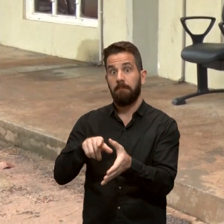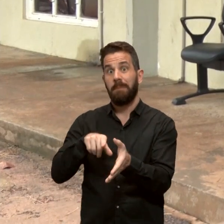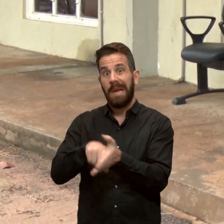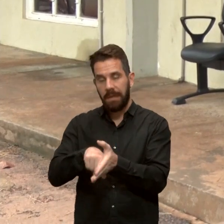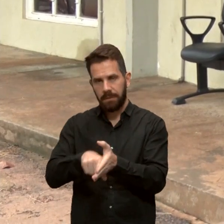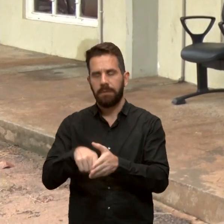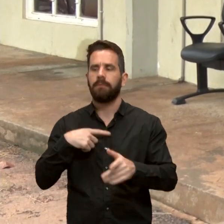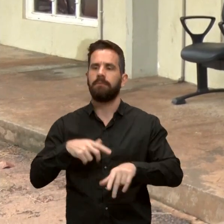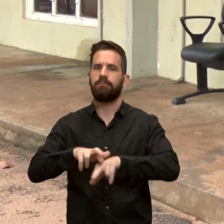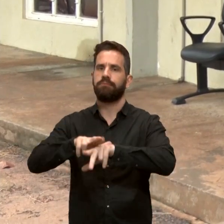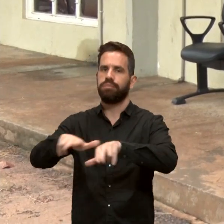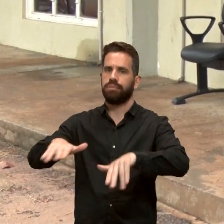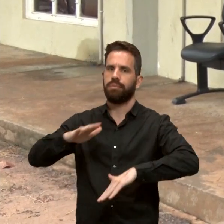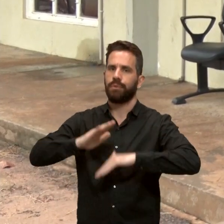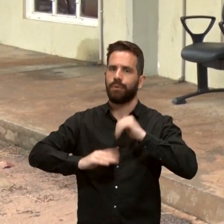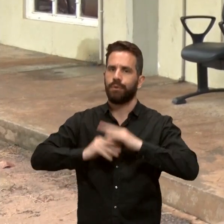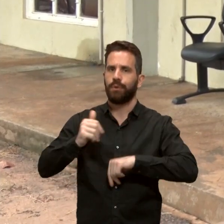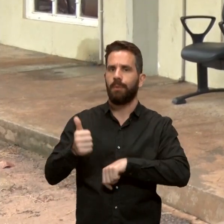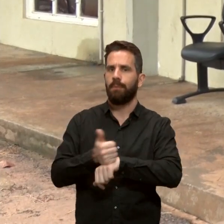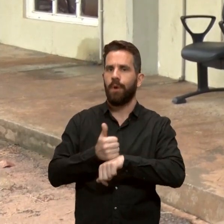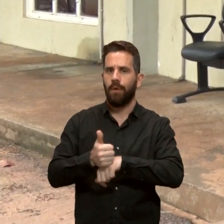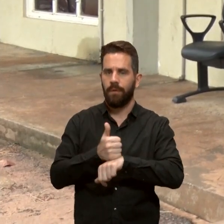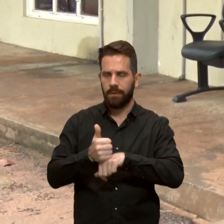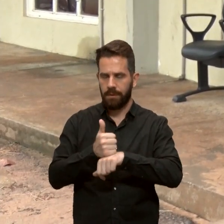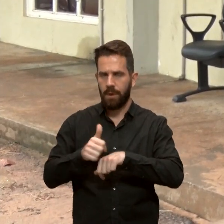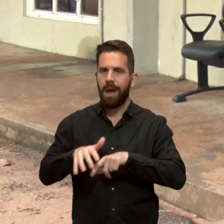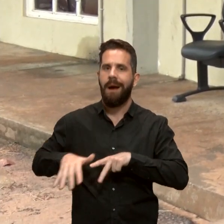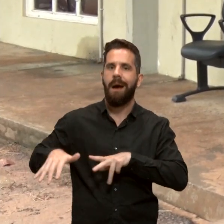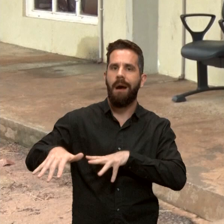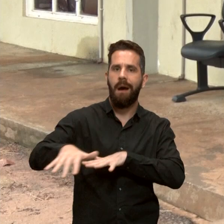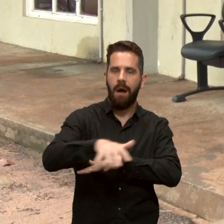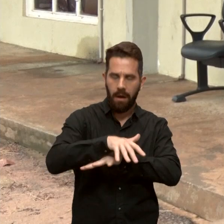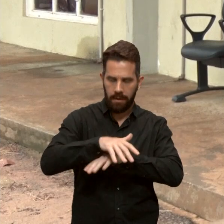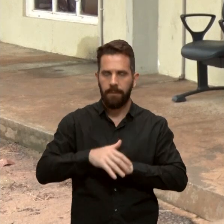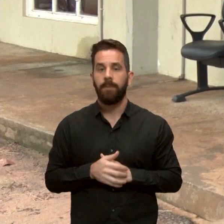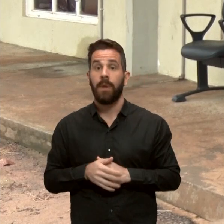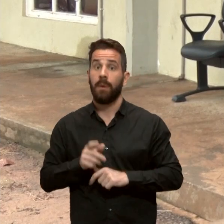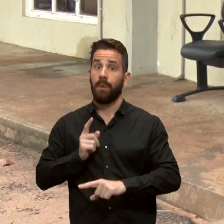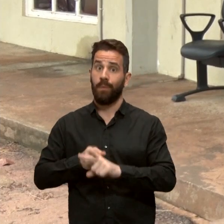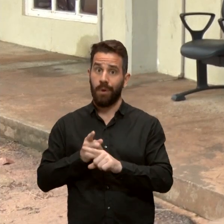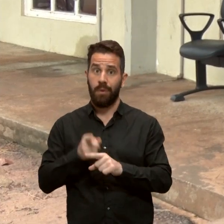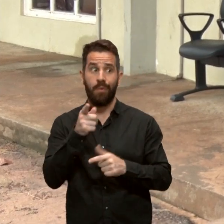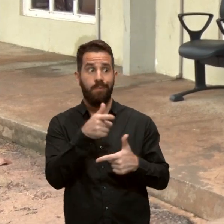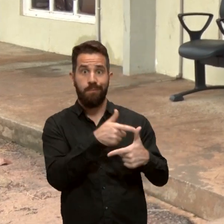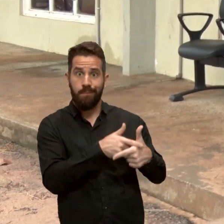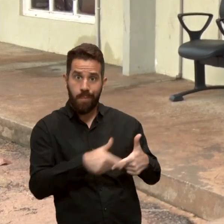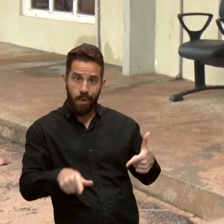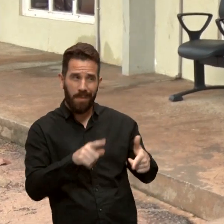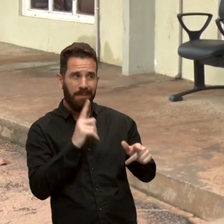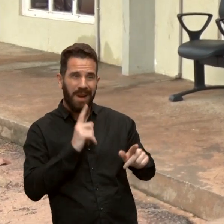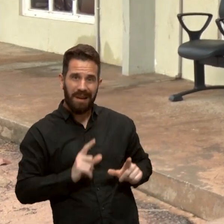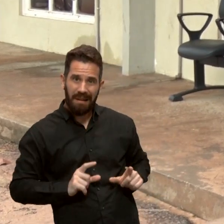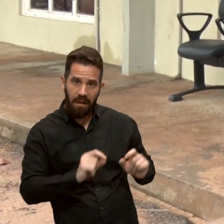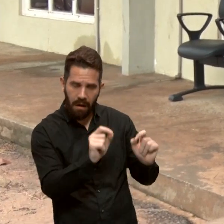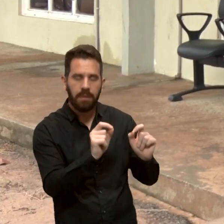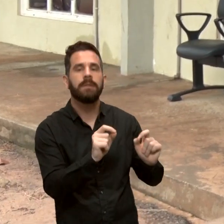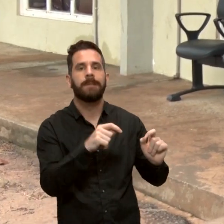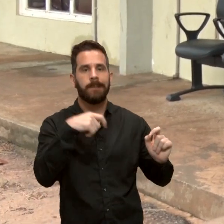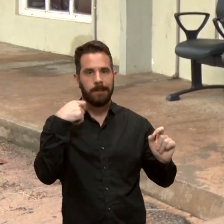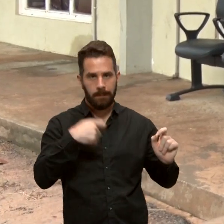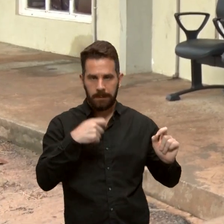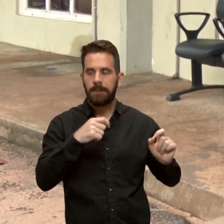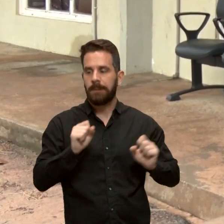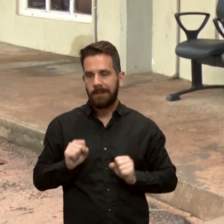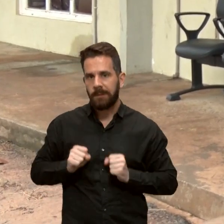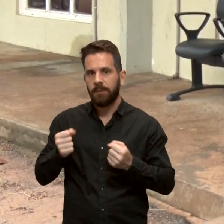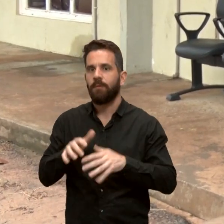ou seja, composta por profissionais de diferentes áreas. Afinal, para um problema como o câncer, é necessário esforços